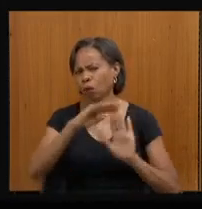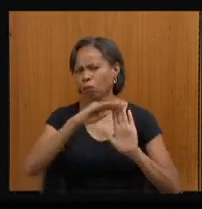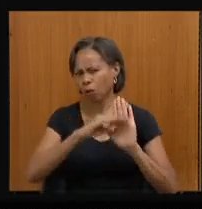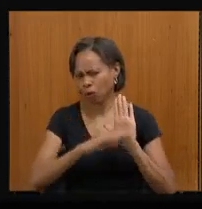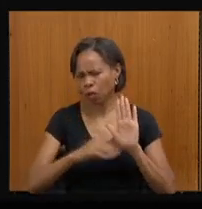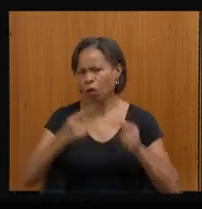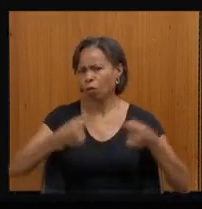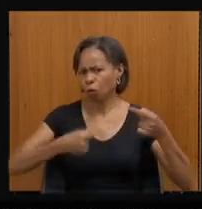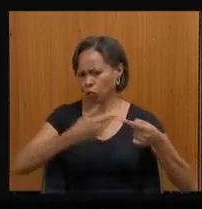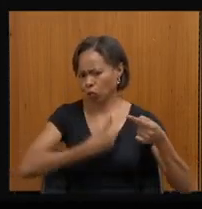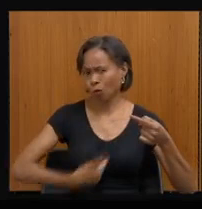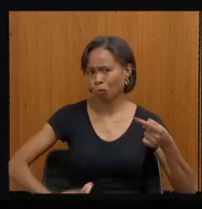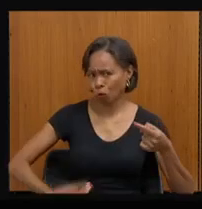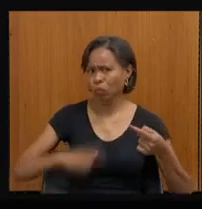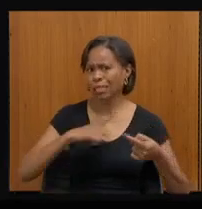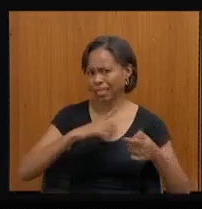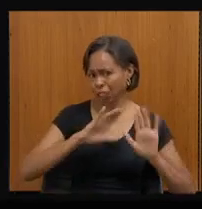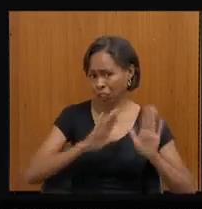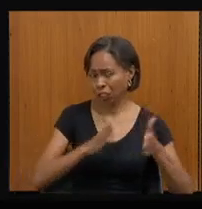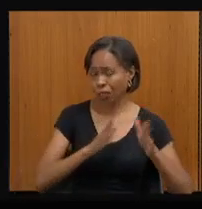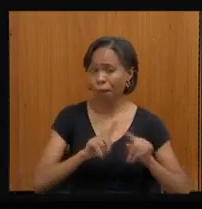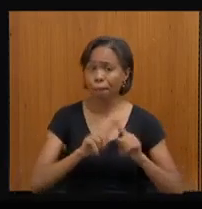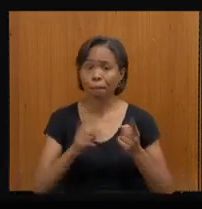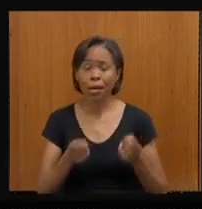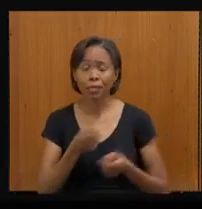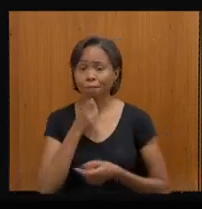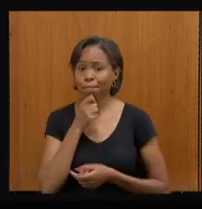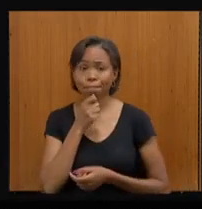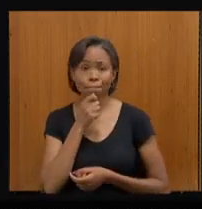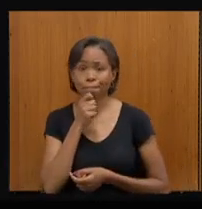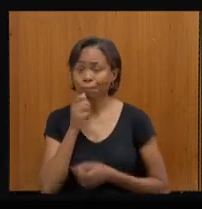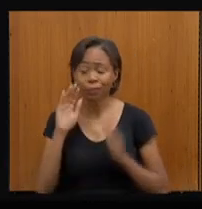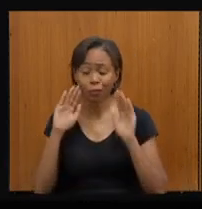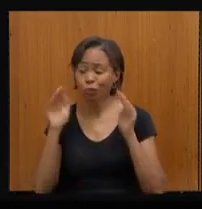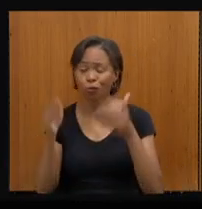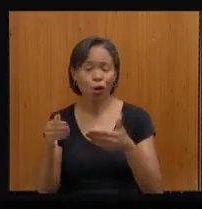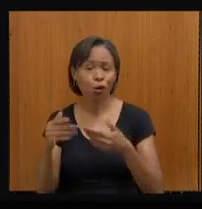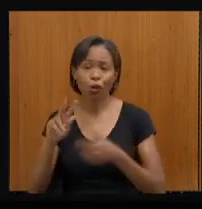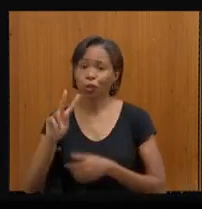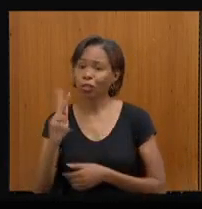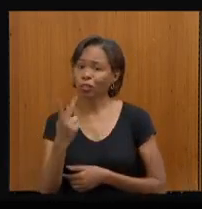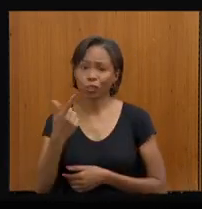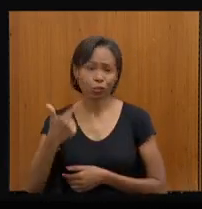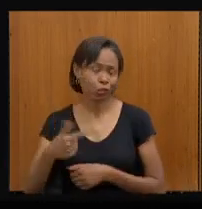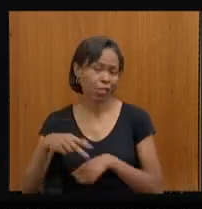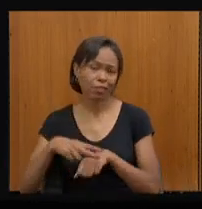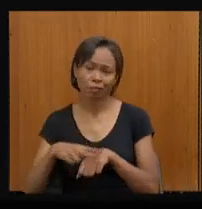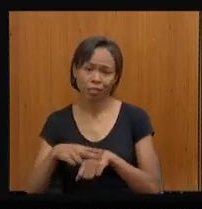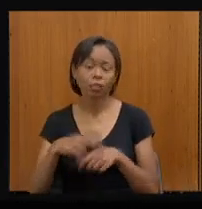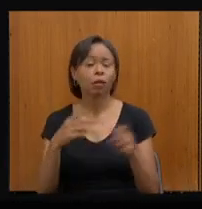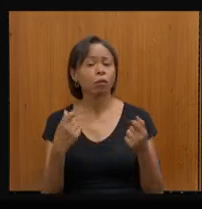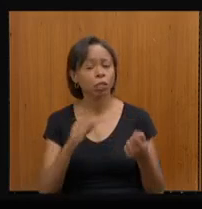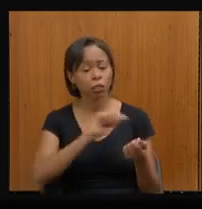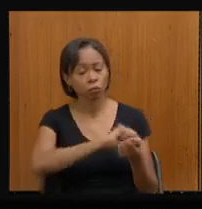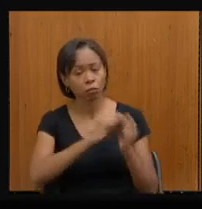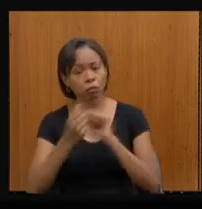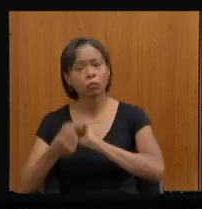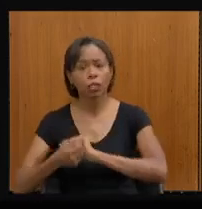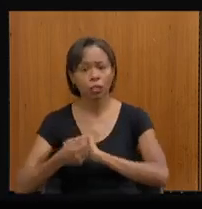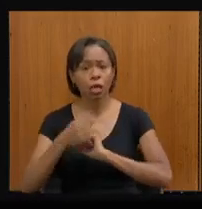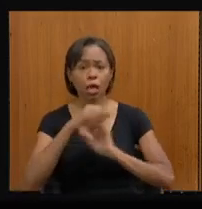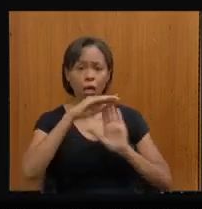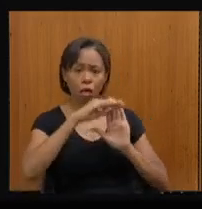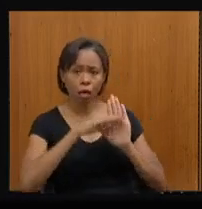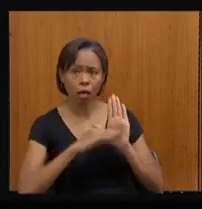existem que não consideram o novo ator que ao hidrogênio Verde então nós temos que adequar esses